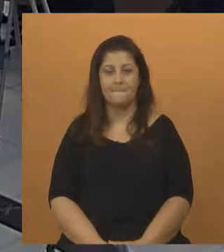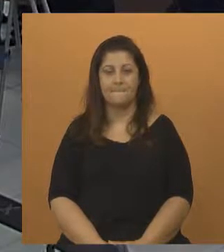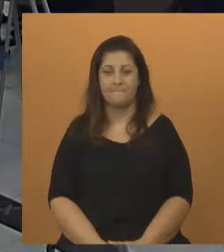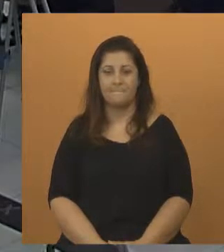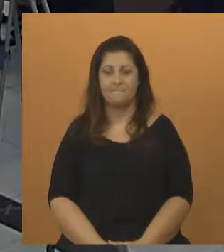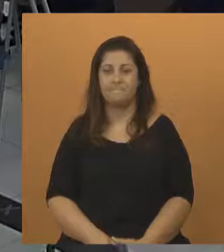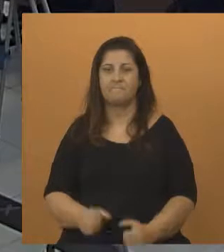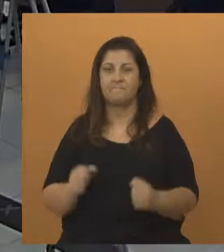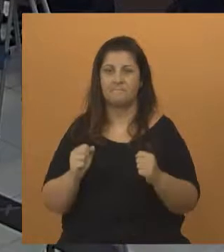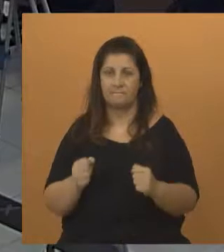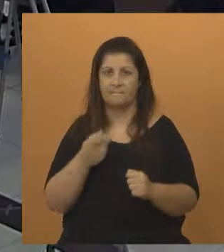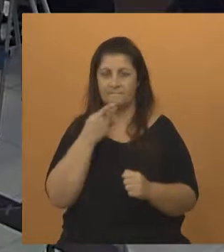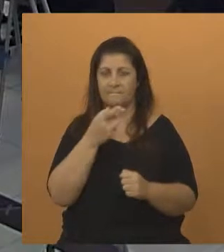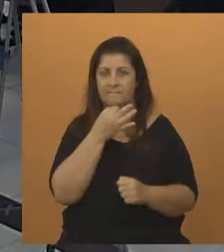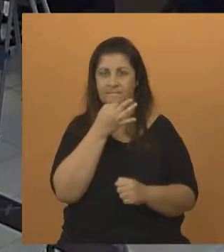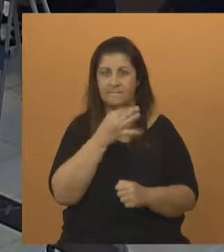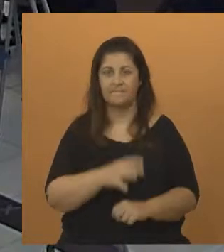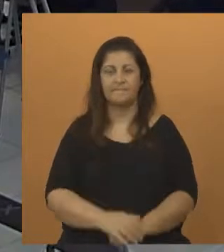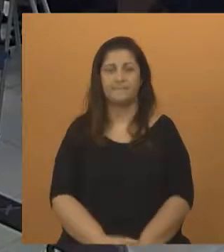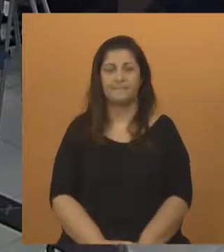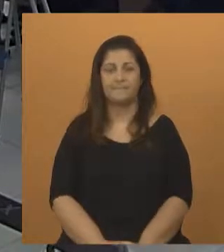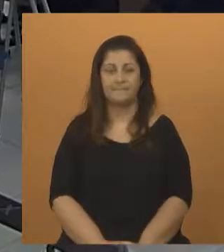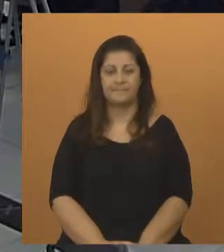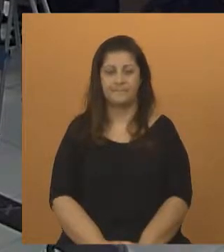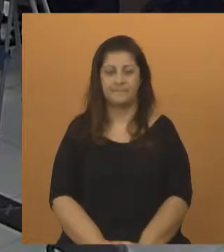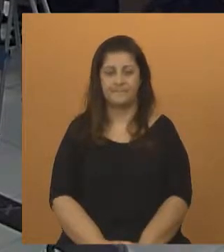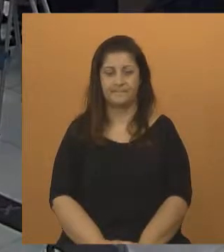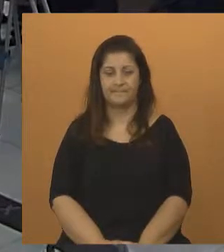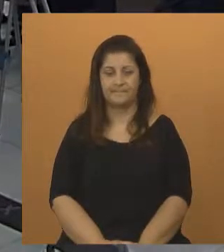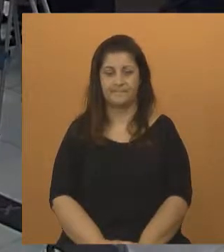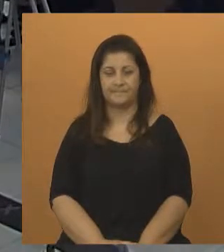Projeto continua em discussão.